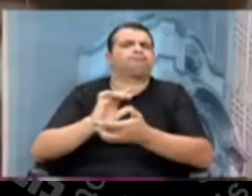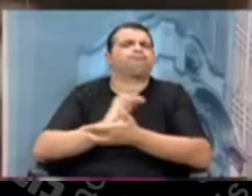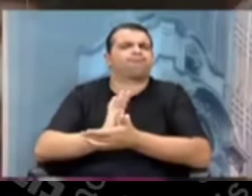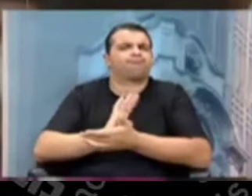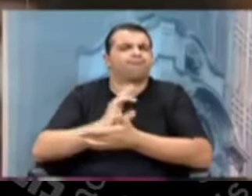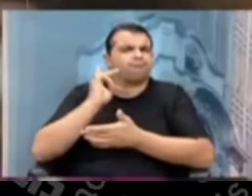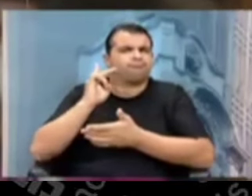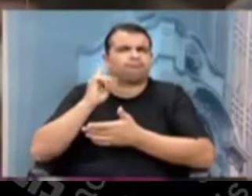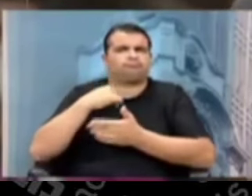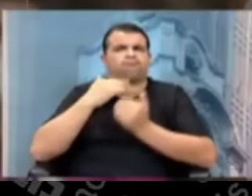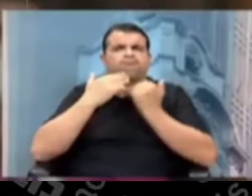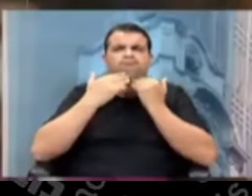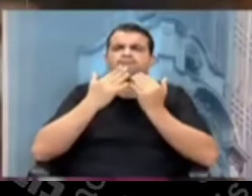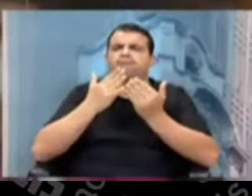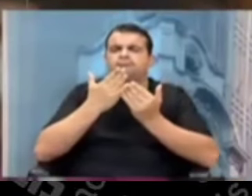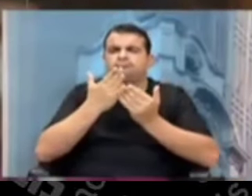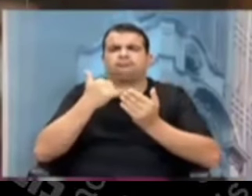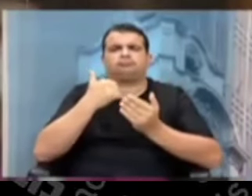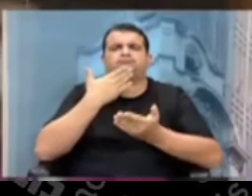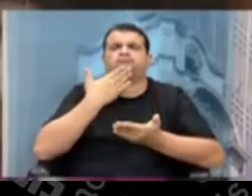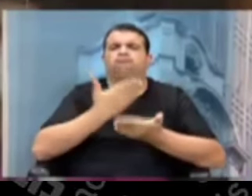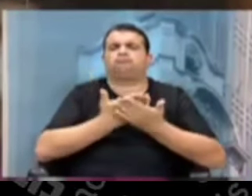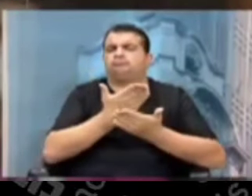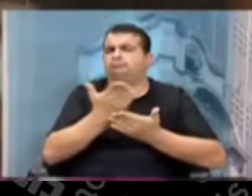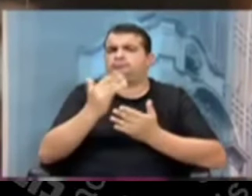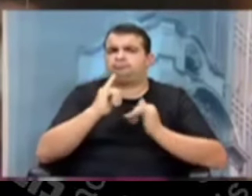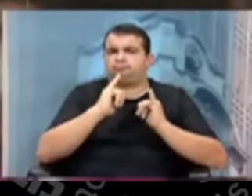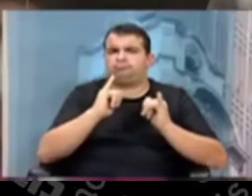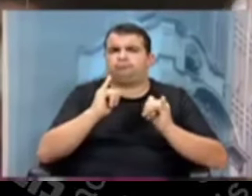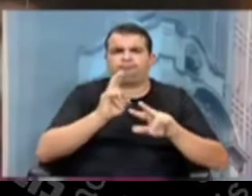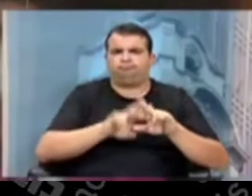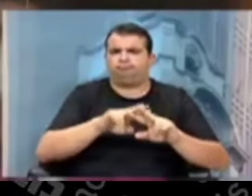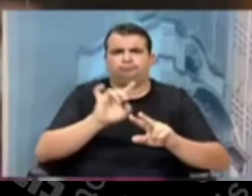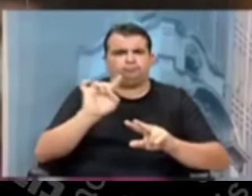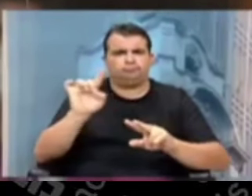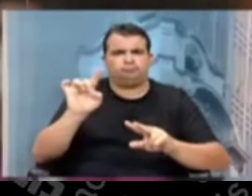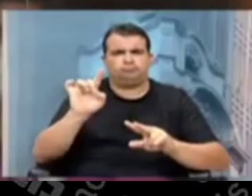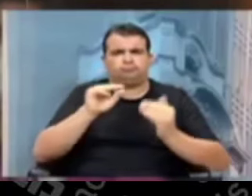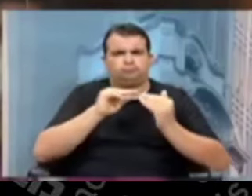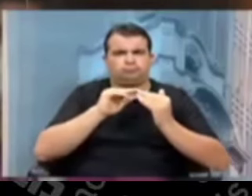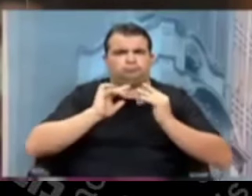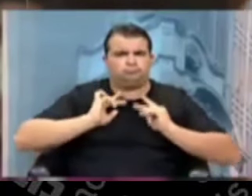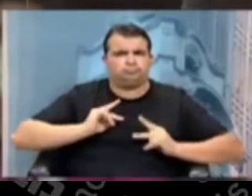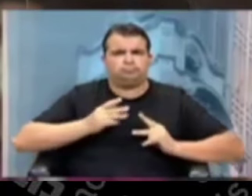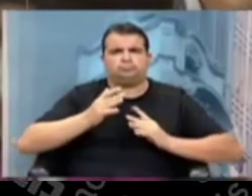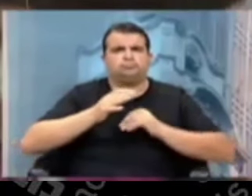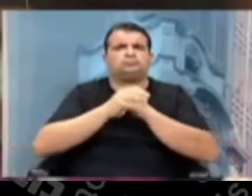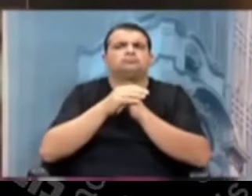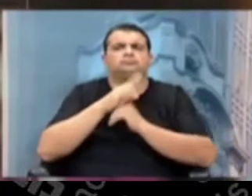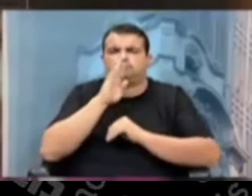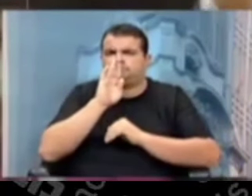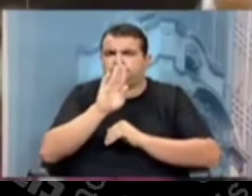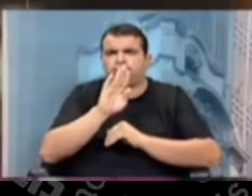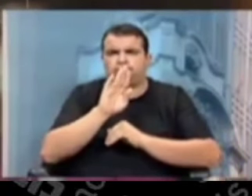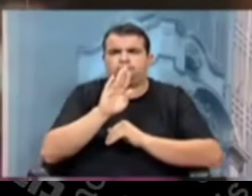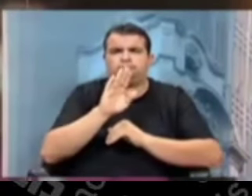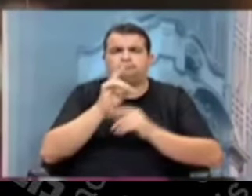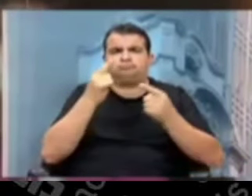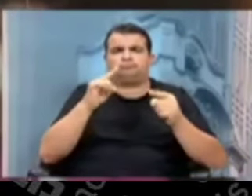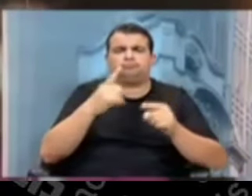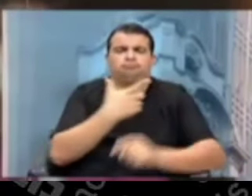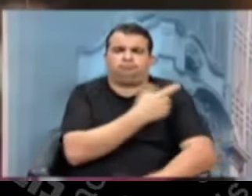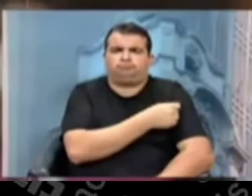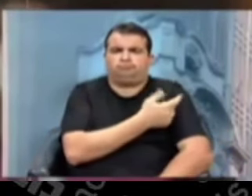me admira o senhor não ter dado voz de prisão para eles senhor concorda com essas pessoas com o negacionismo do site